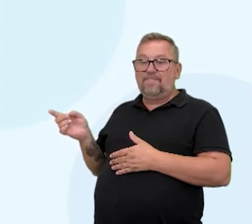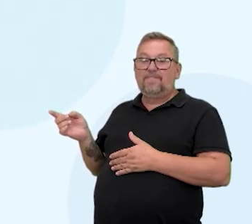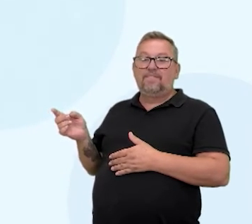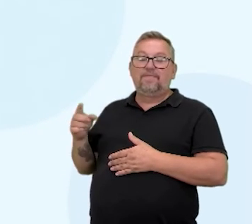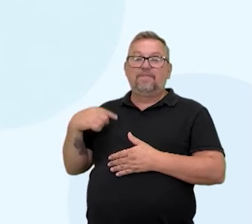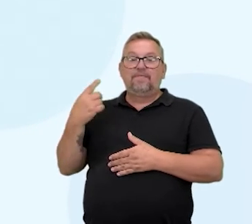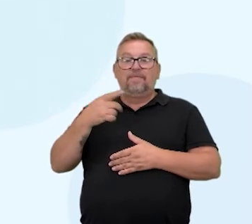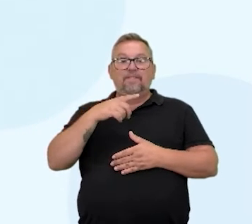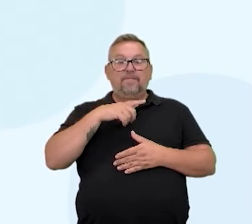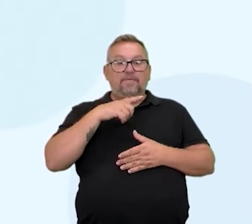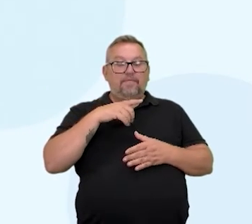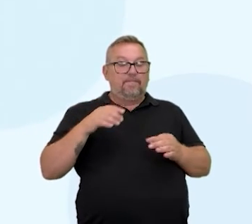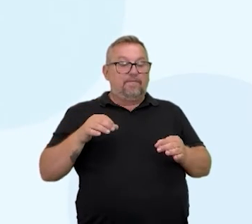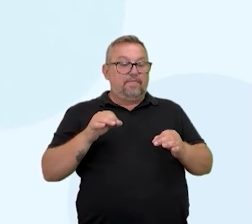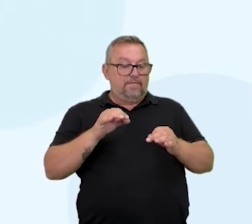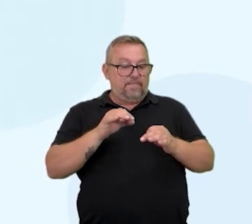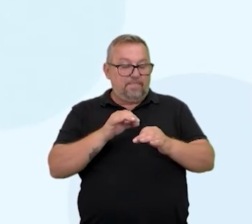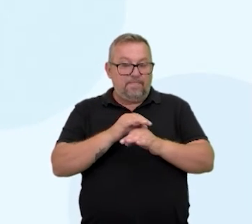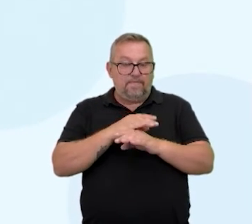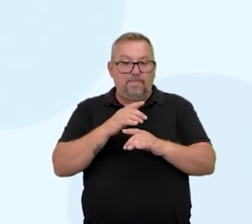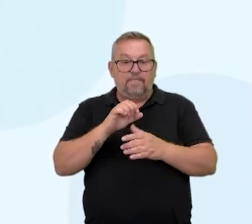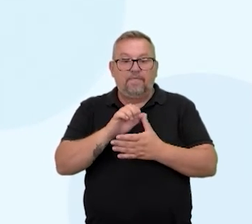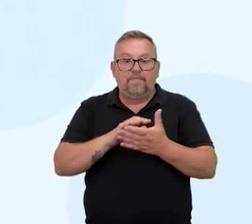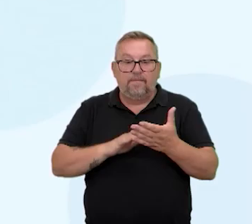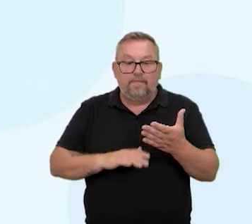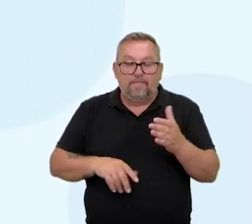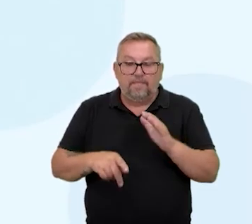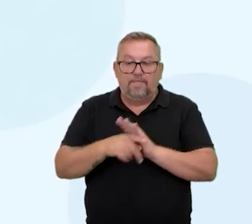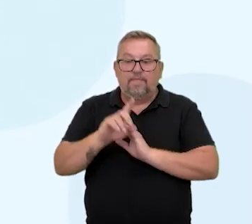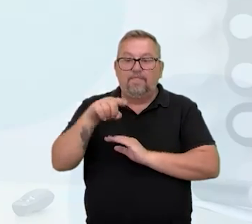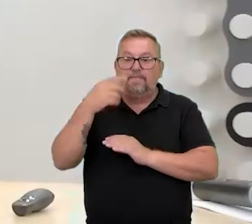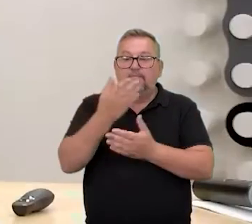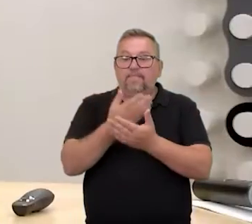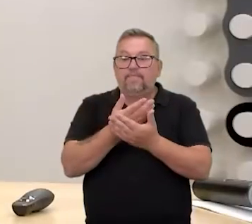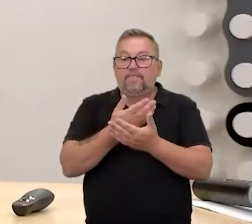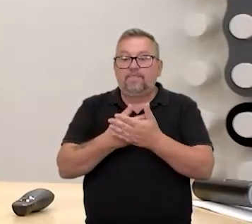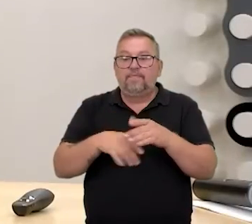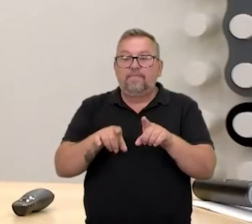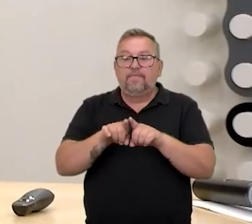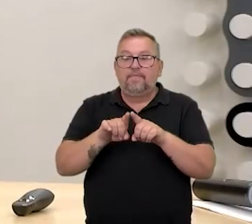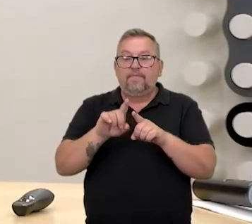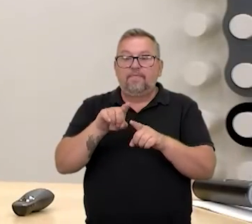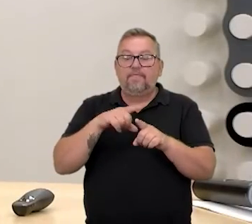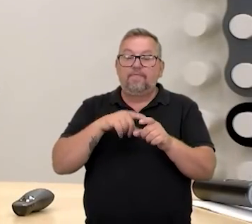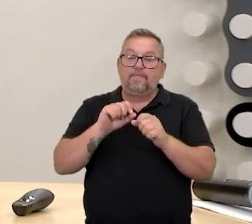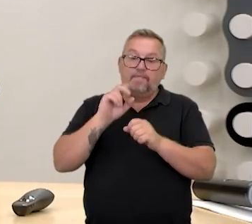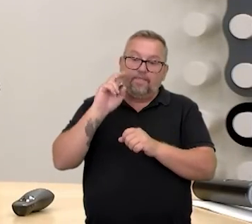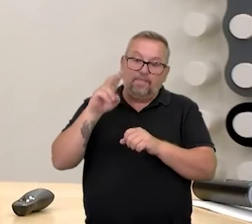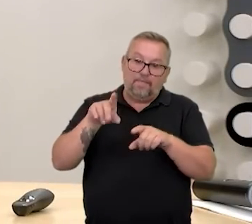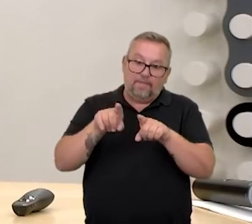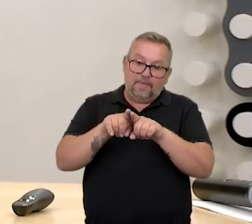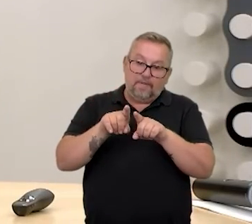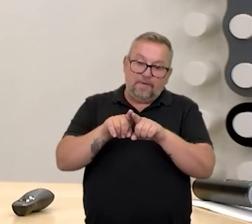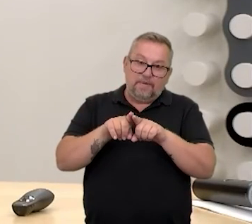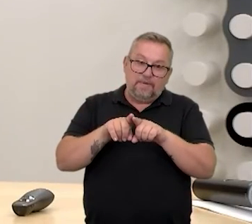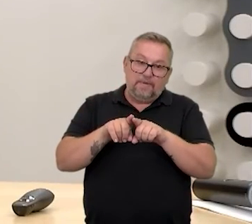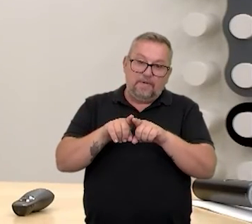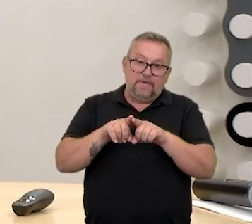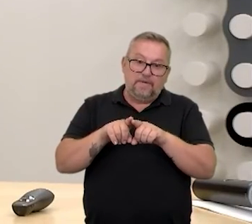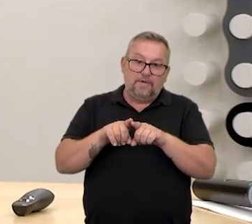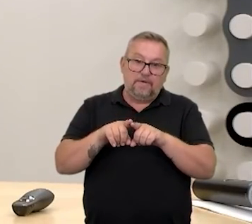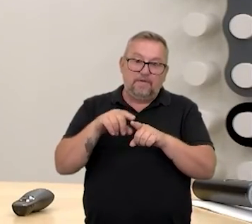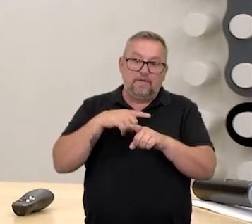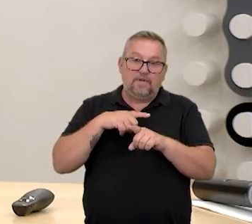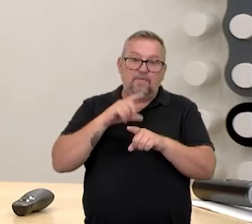que nós estamos aí finalizando a atividade 1 na próxima aula, né, que aí vai ser a sistematização 2, e aí nós temos